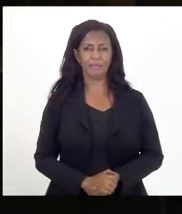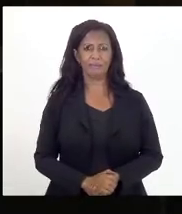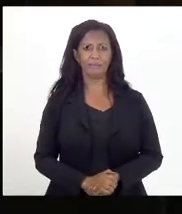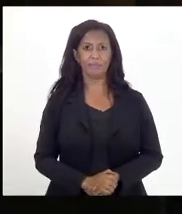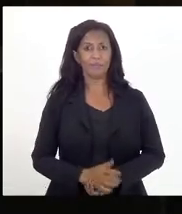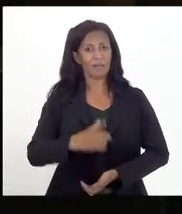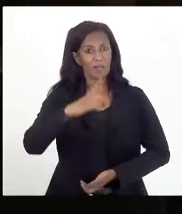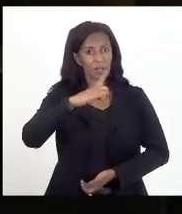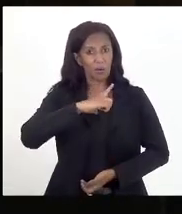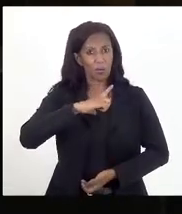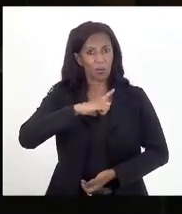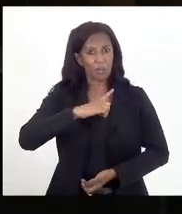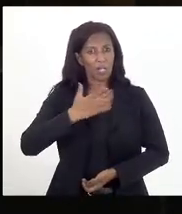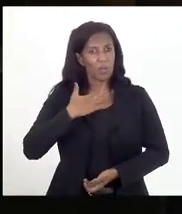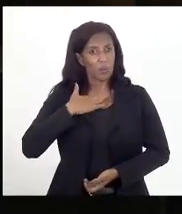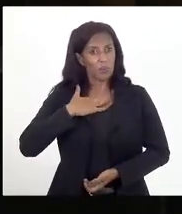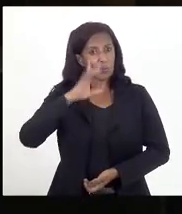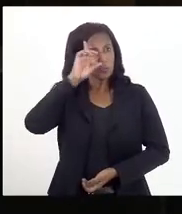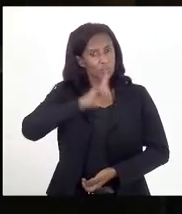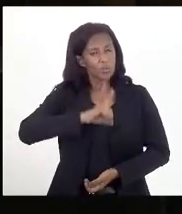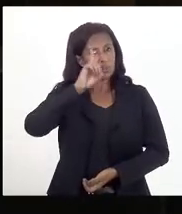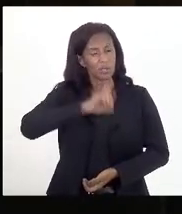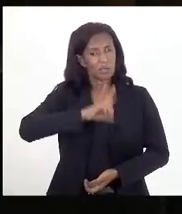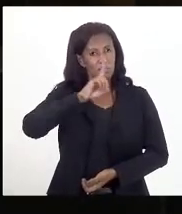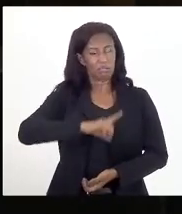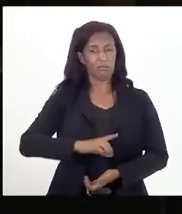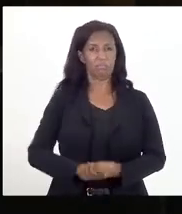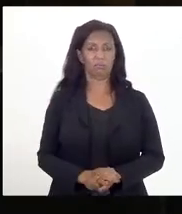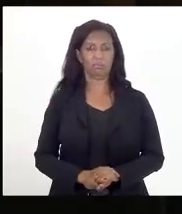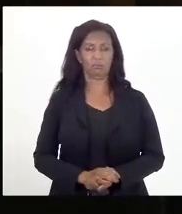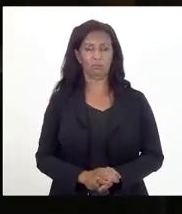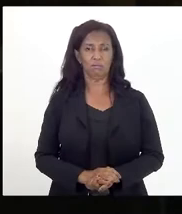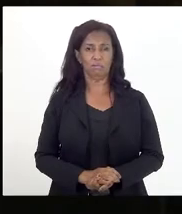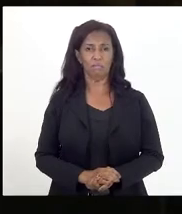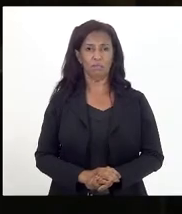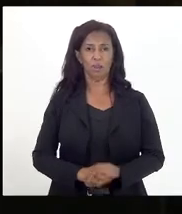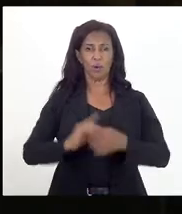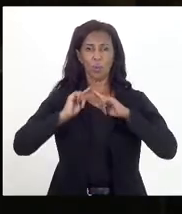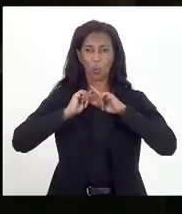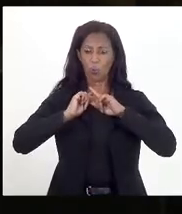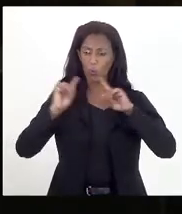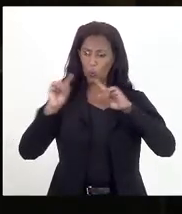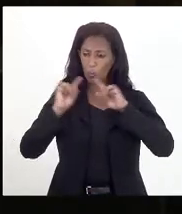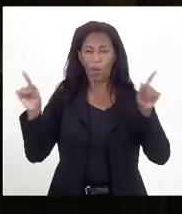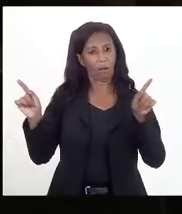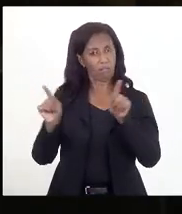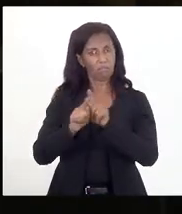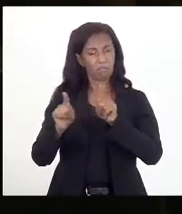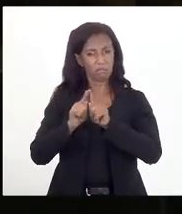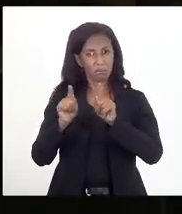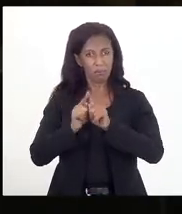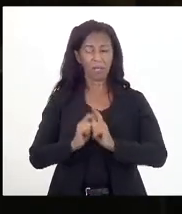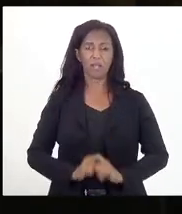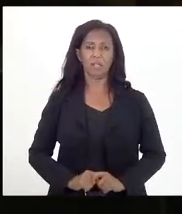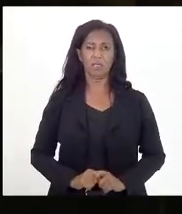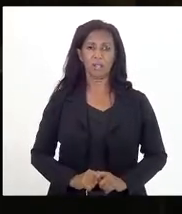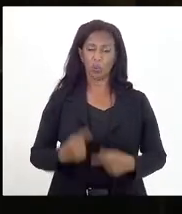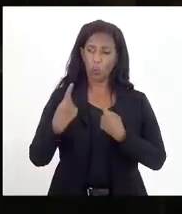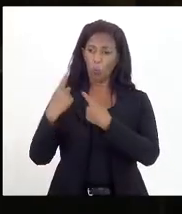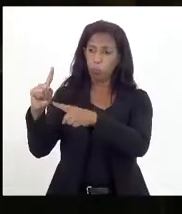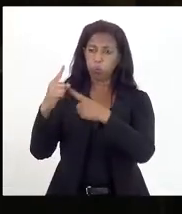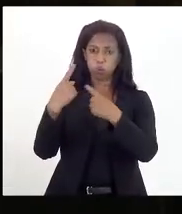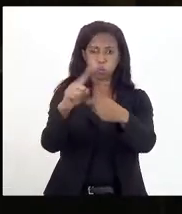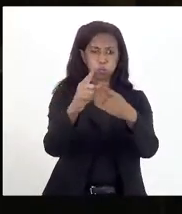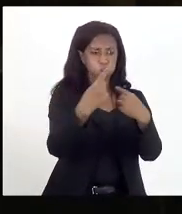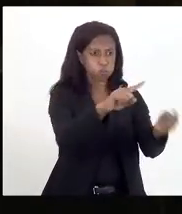eu tenho meu sagrado direito Bom dia criticá-los de combater